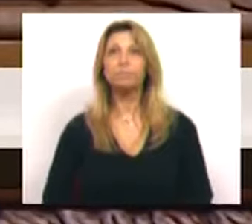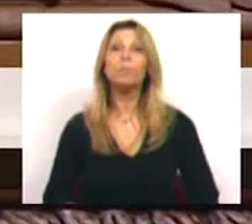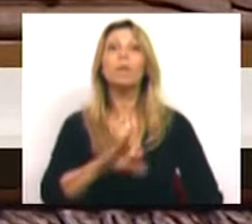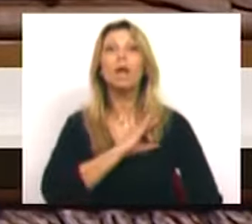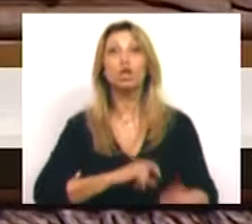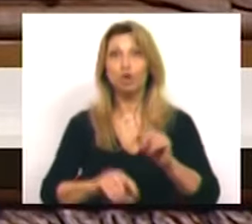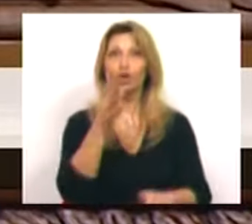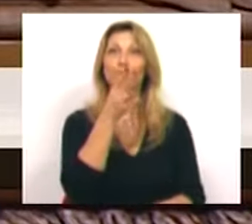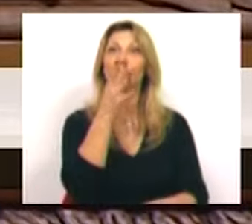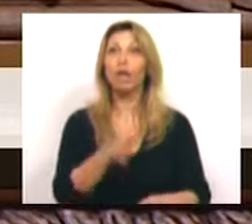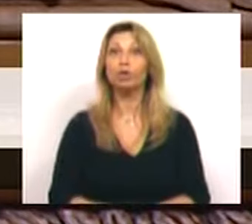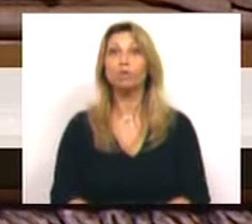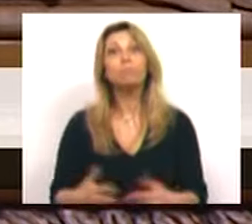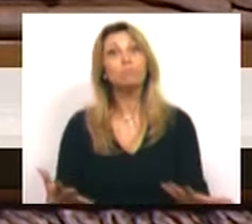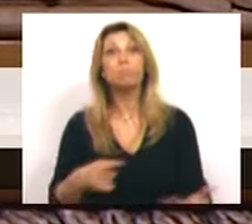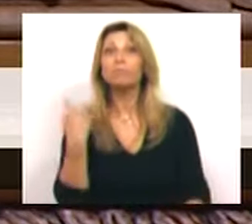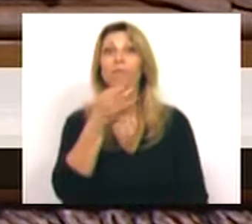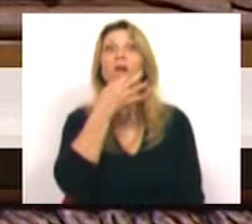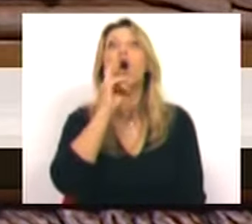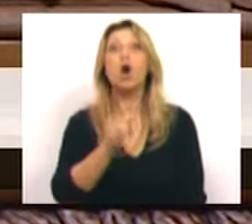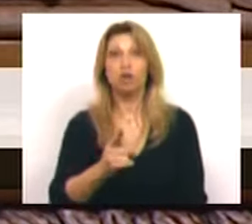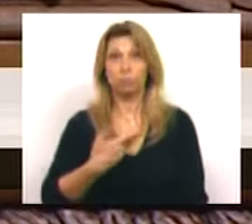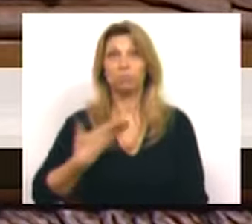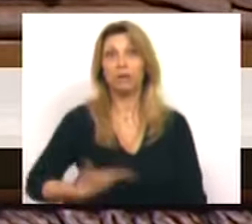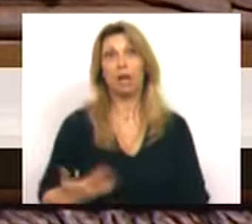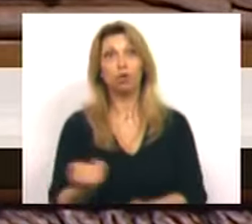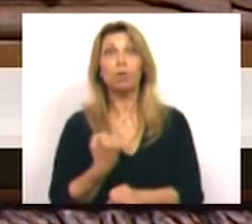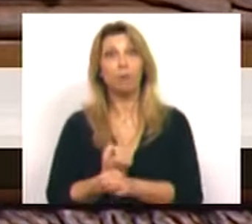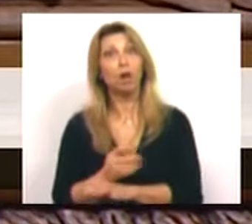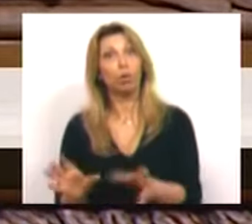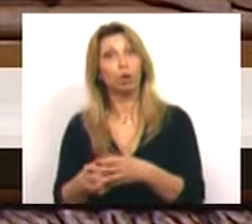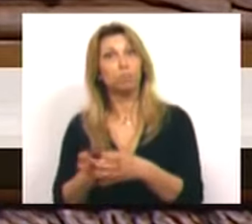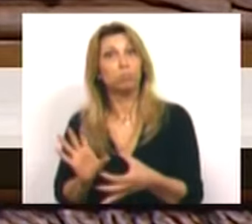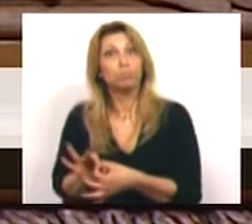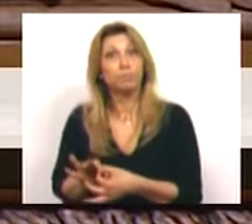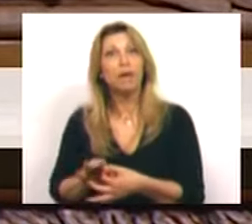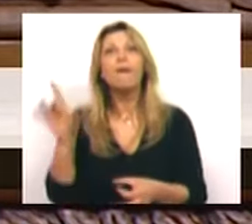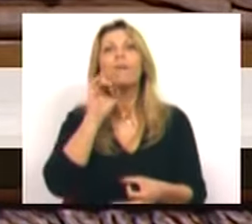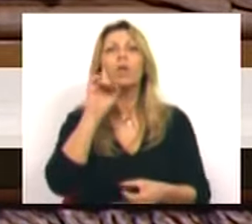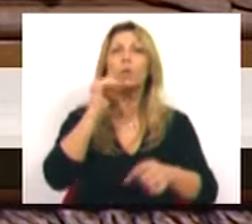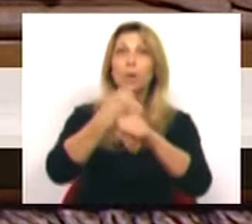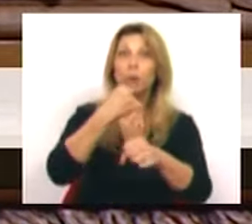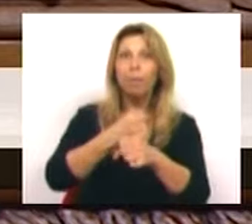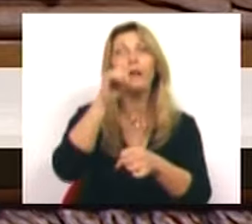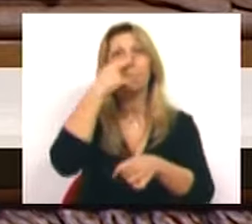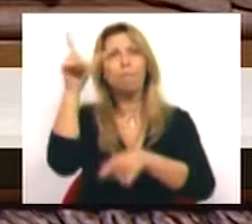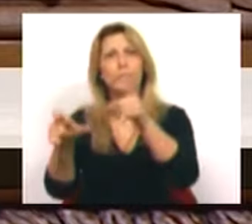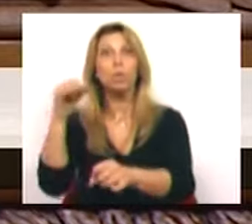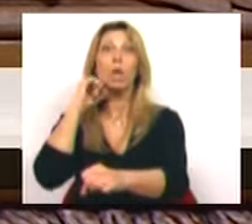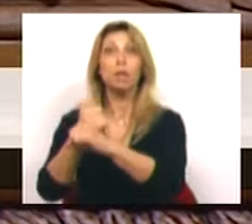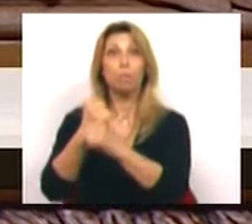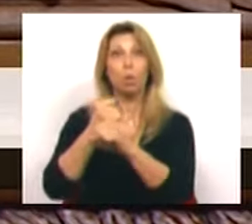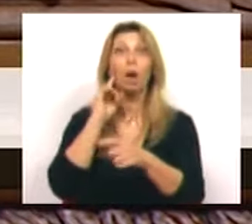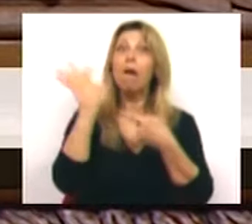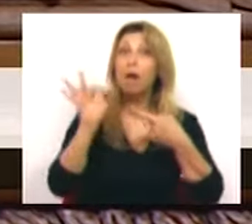Senhores deputados, estamos a falar dos direitos dos trabalhadores, da valorização do trabalho dos trabalhadores, de um aspecto